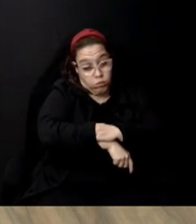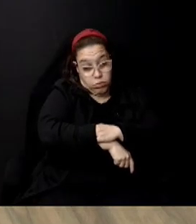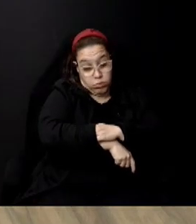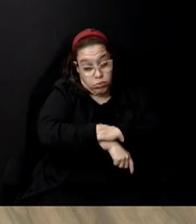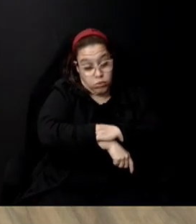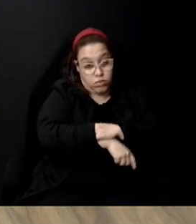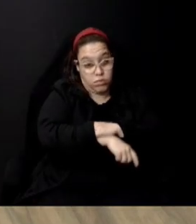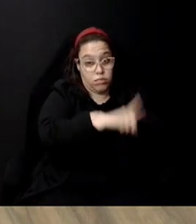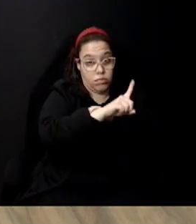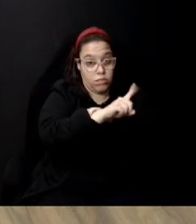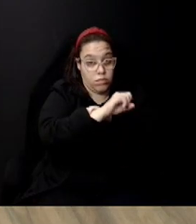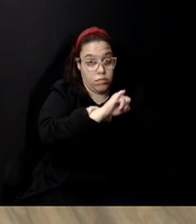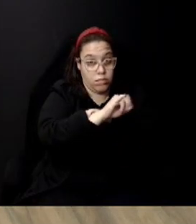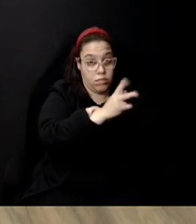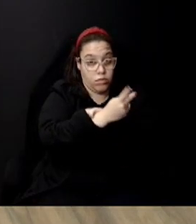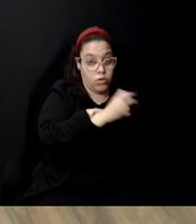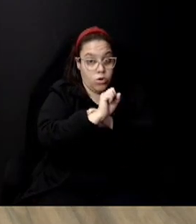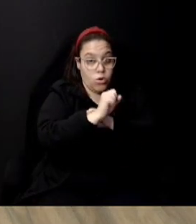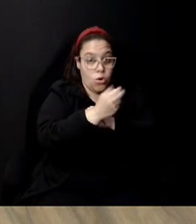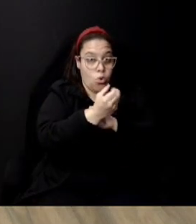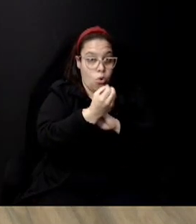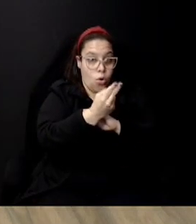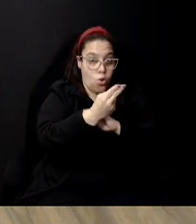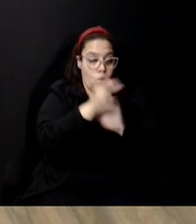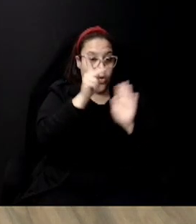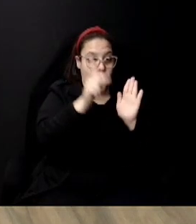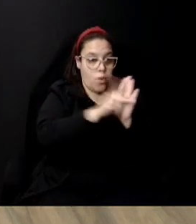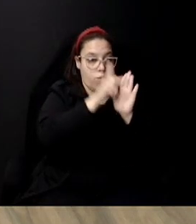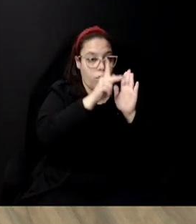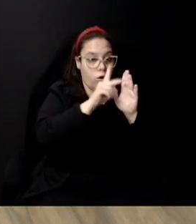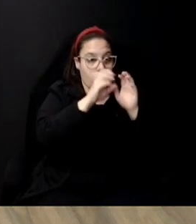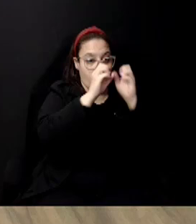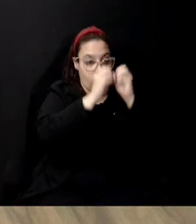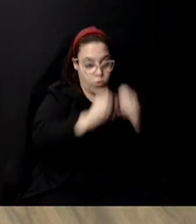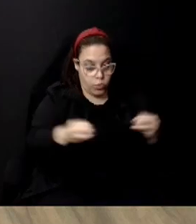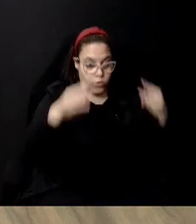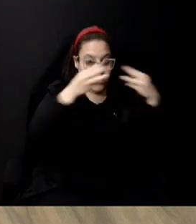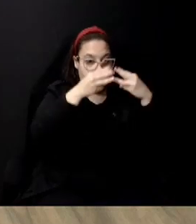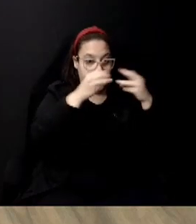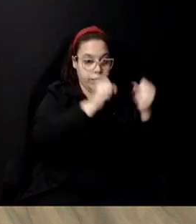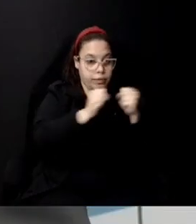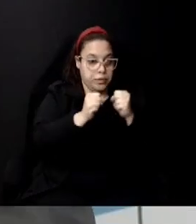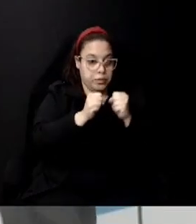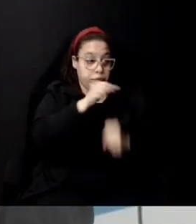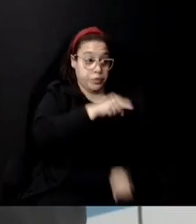ou a própria ONU, eles têm algum poder sobre essas situações ou não?